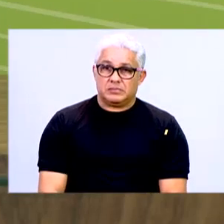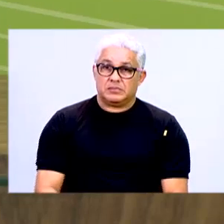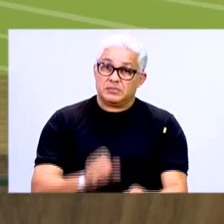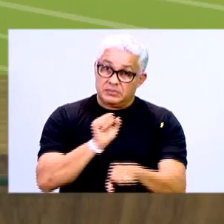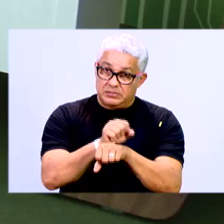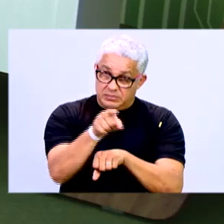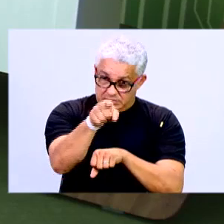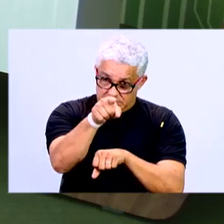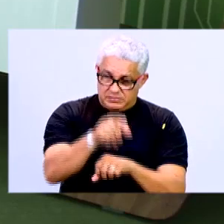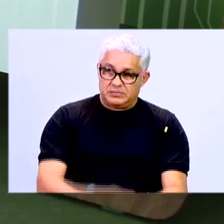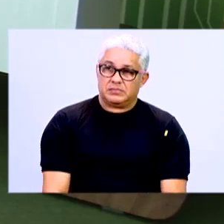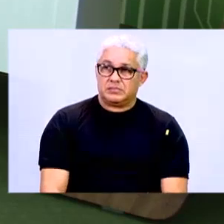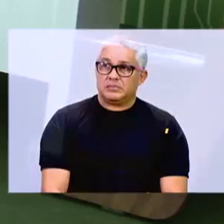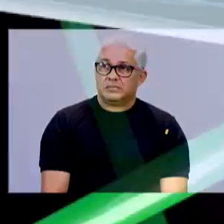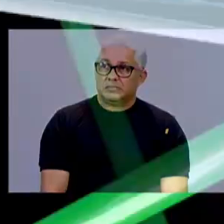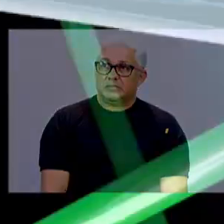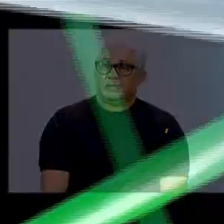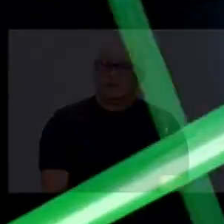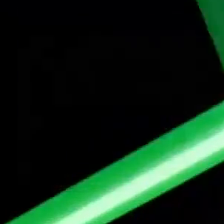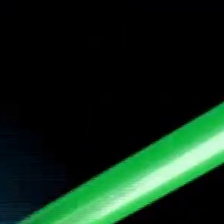aguardamos vocês.